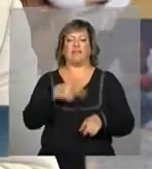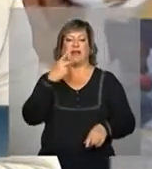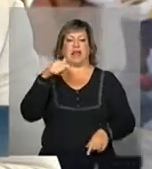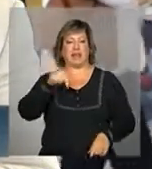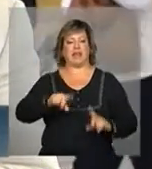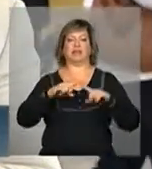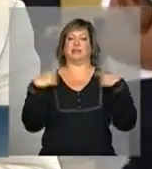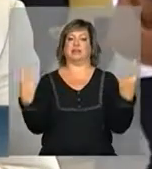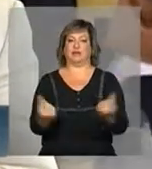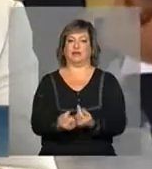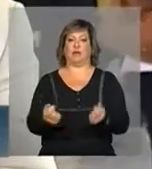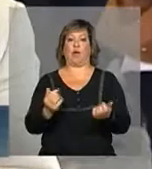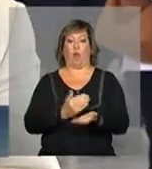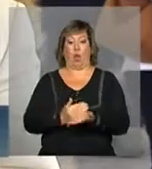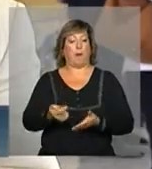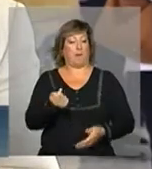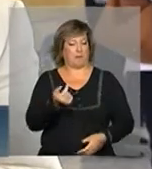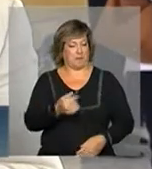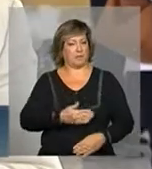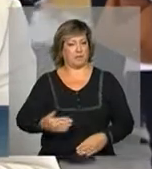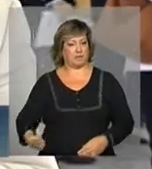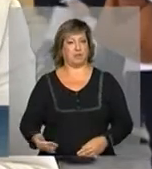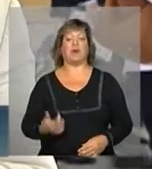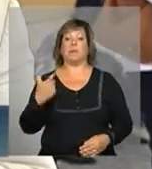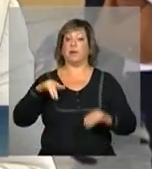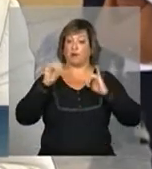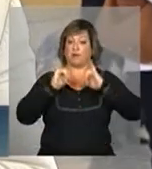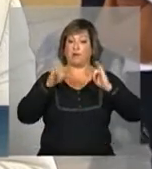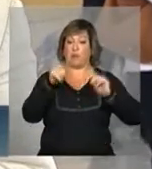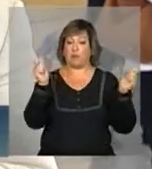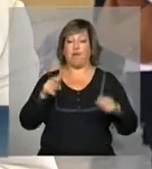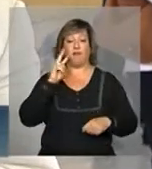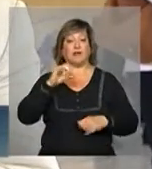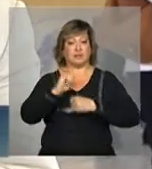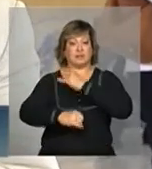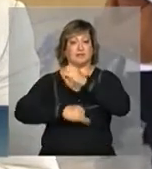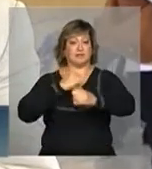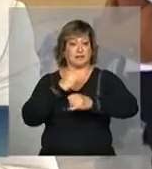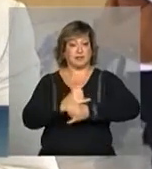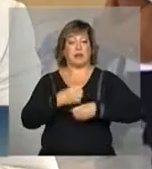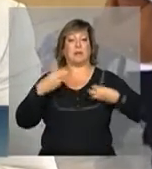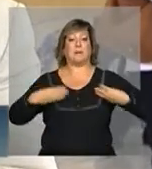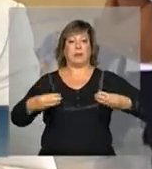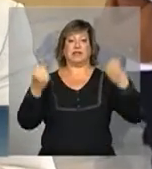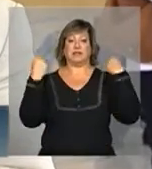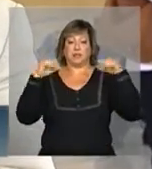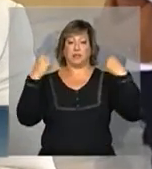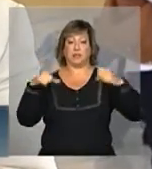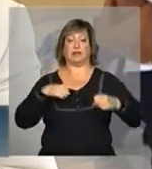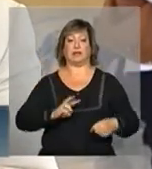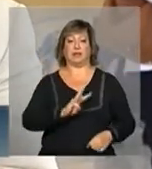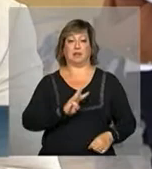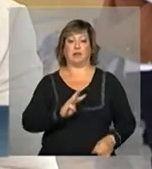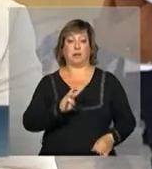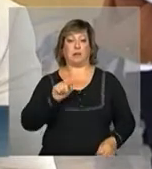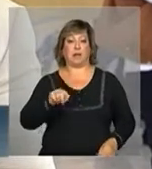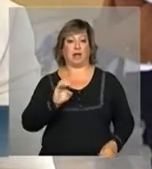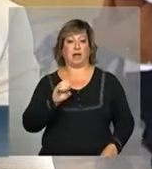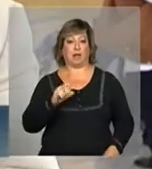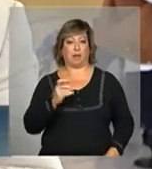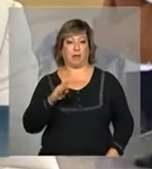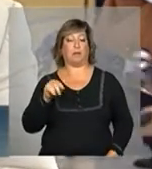nesta cerimônia que começa em instantes. Para mais informações, acesse o site do Ministério do Esporte, que é o